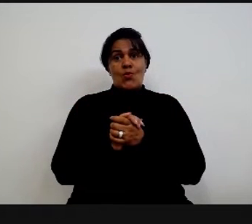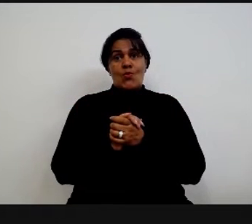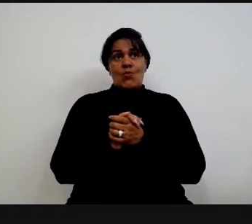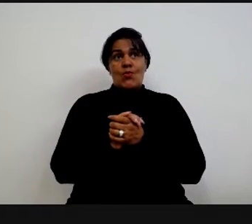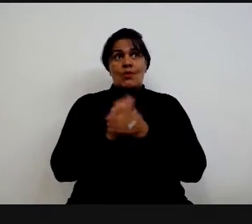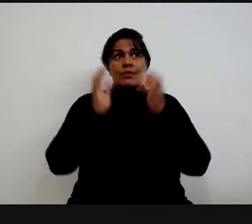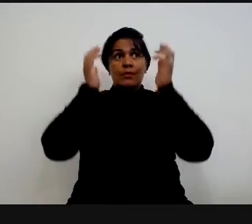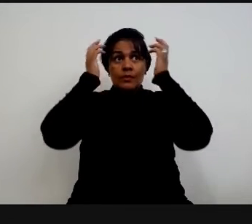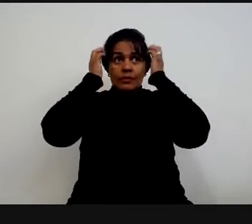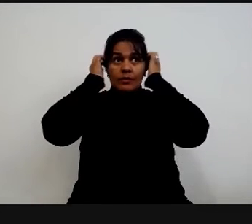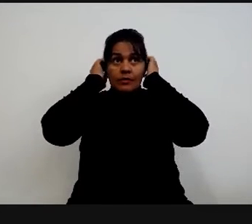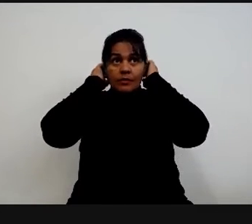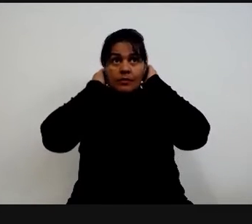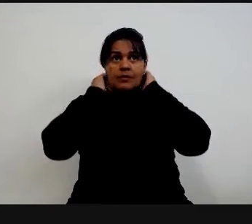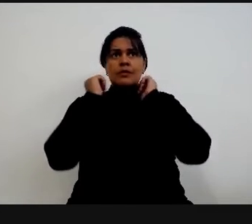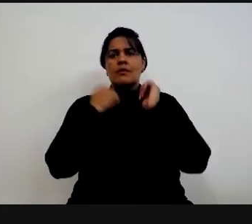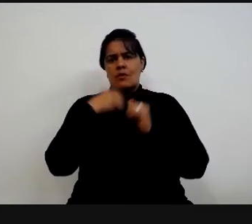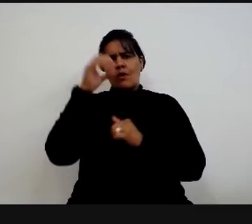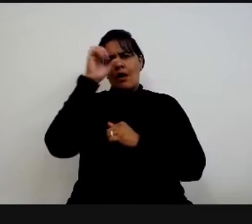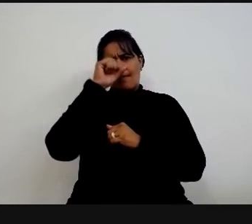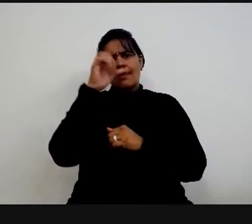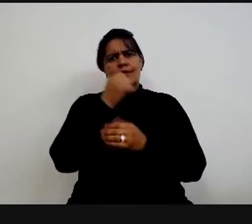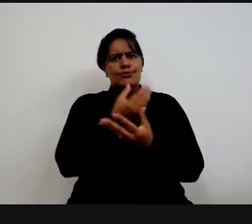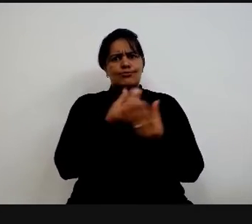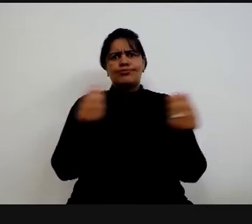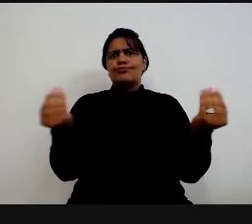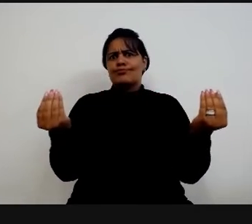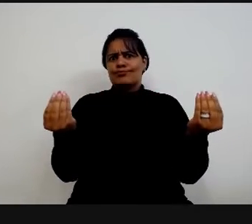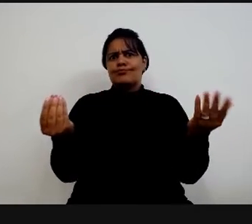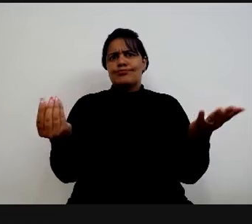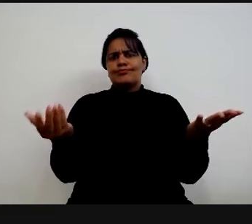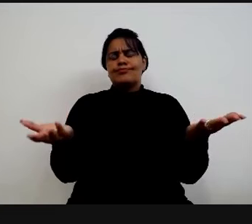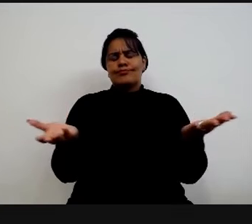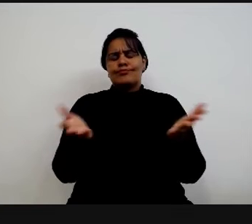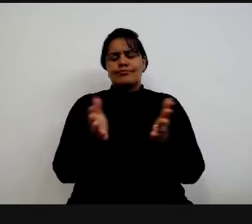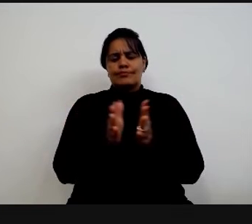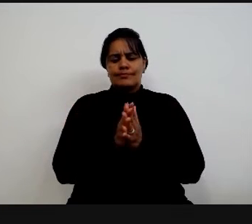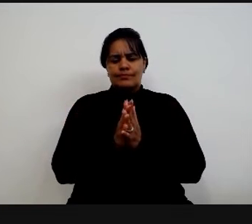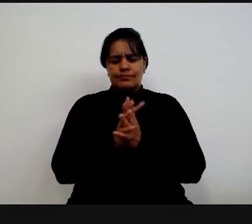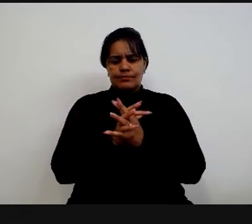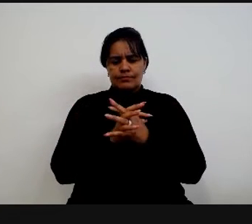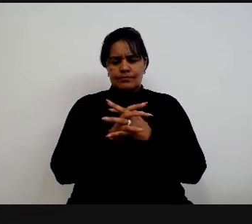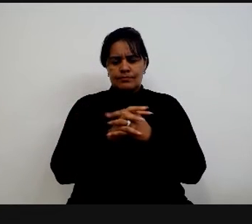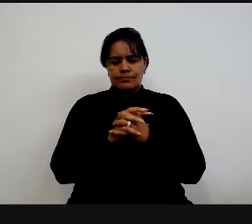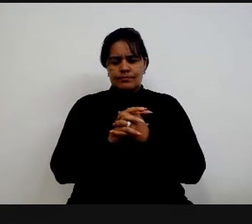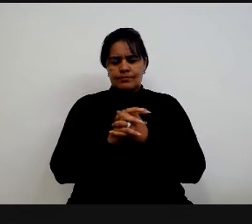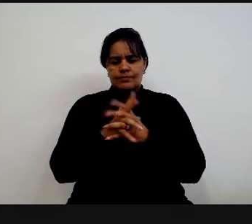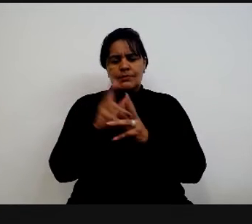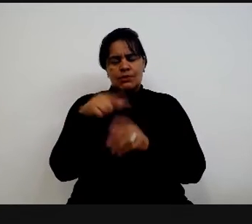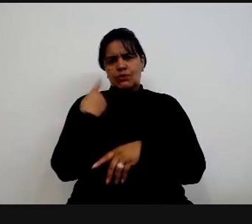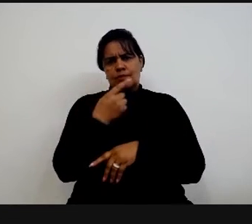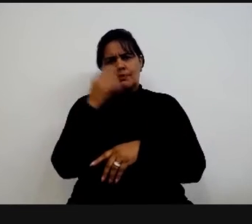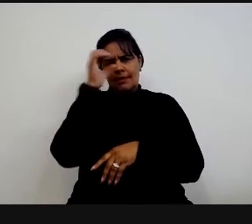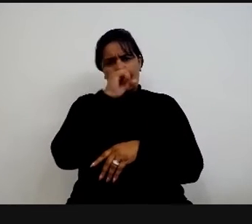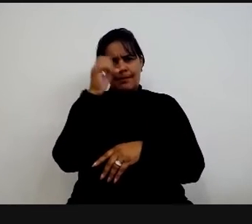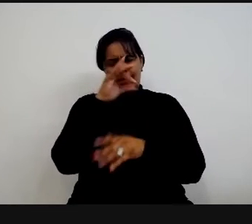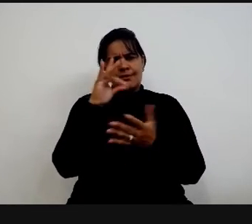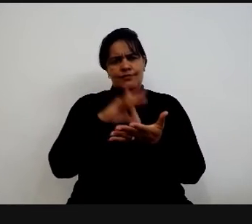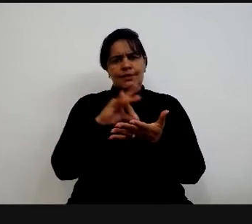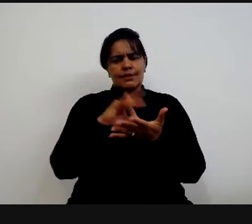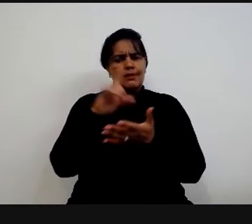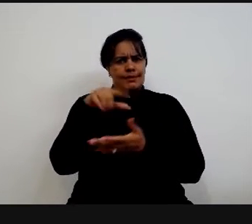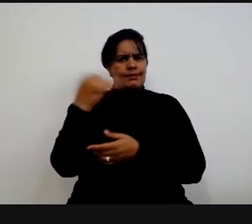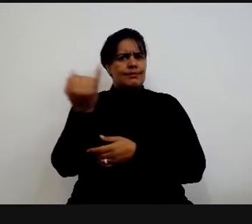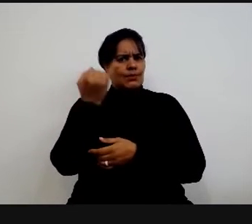respondendo as perguntas, mas aprendi muito aqui, nessa linha que você acabou de colocar, Ruth. Esse aprendizado super